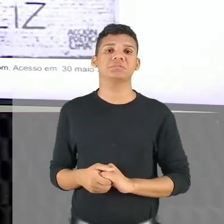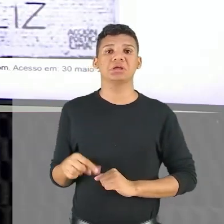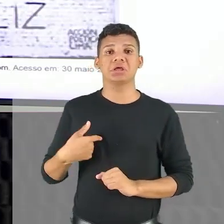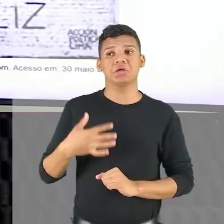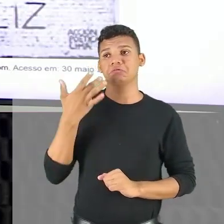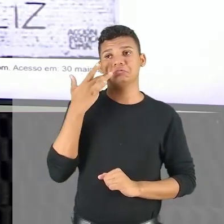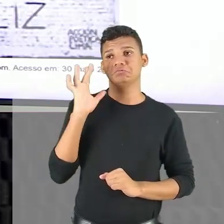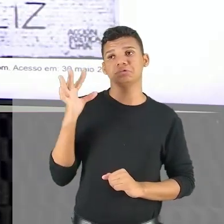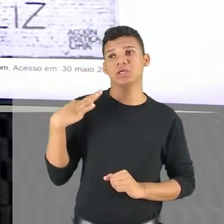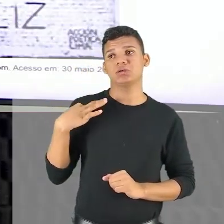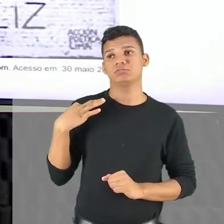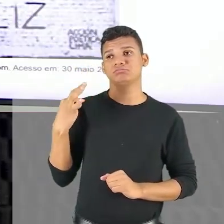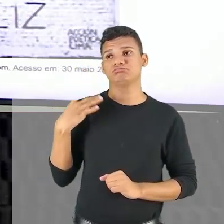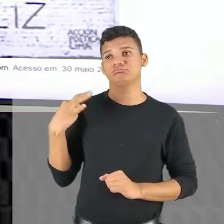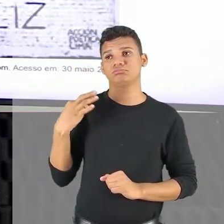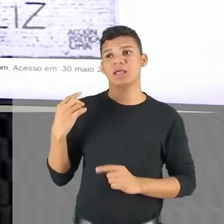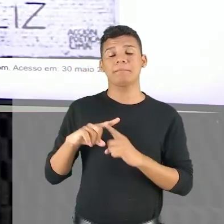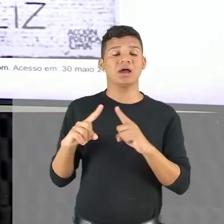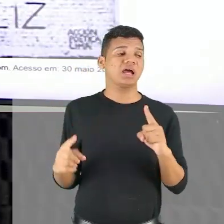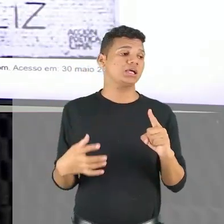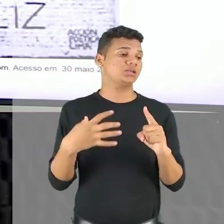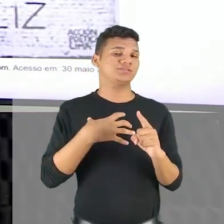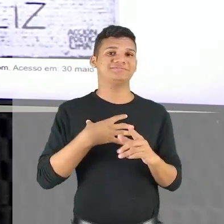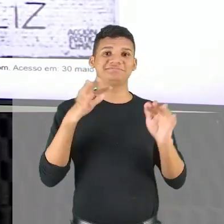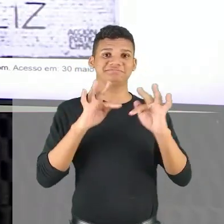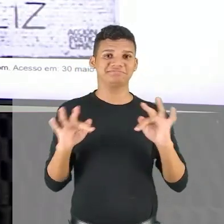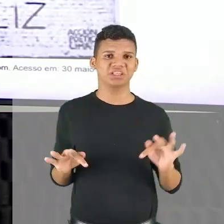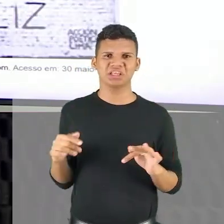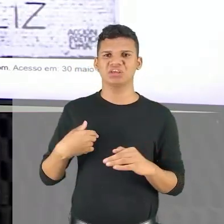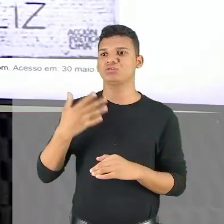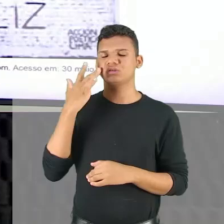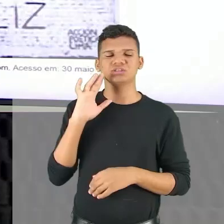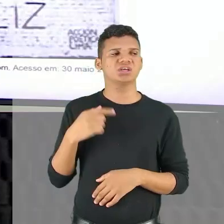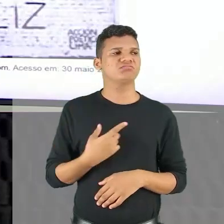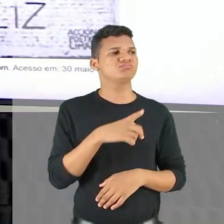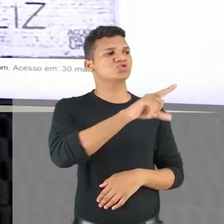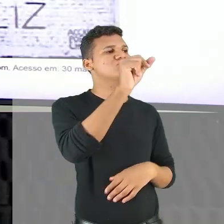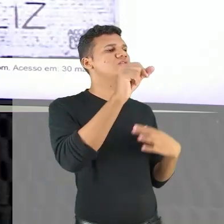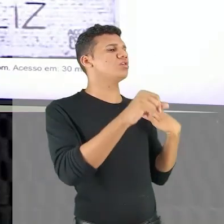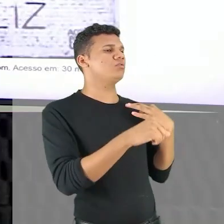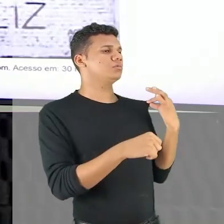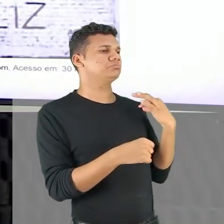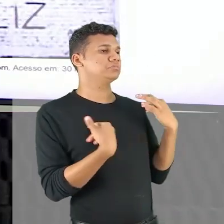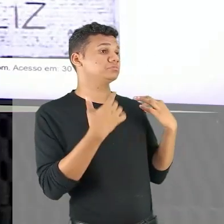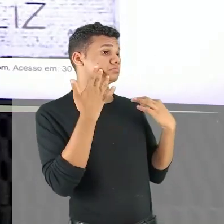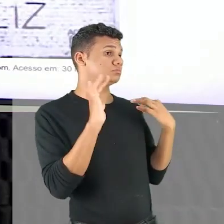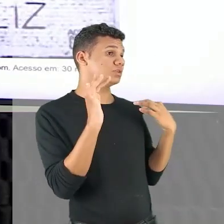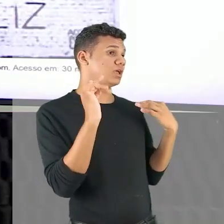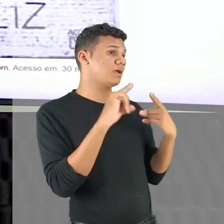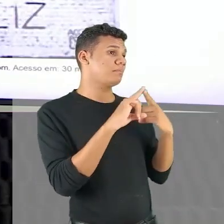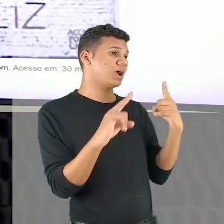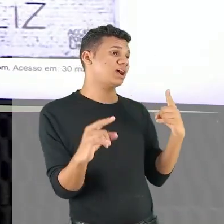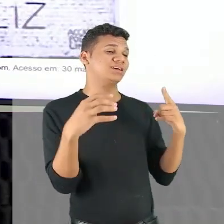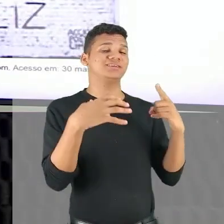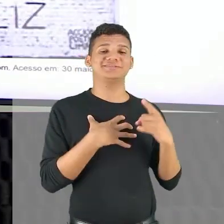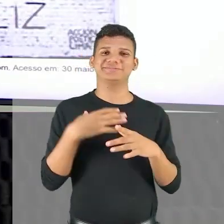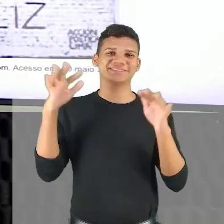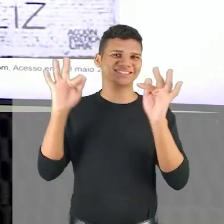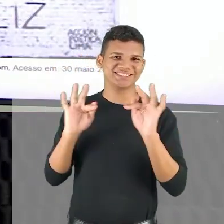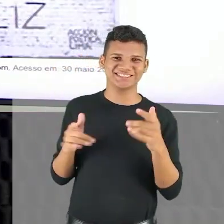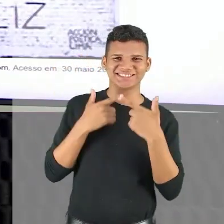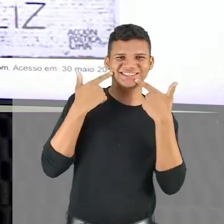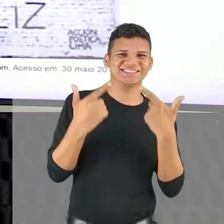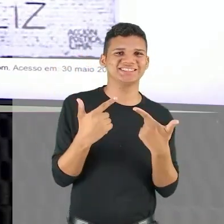que ponerme e me puse feliz. Eu não soube o que vestir, não é isso? E eu fiquei